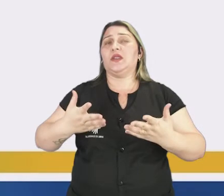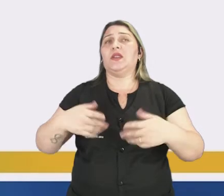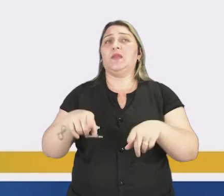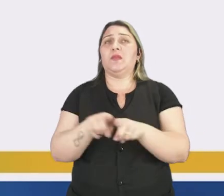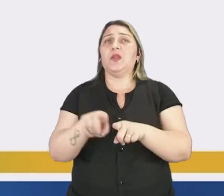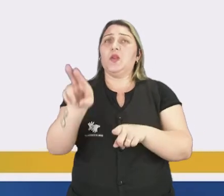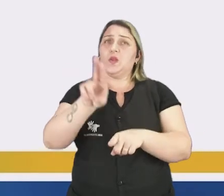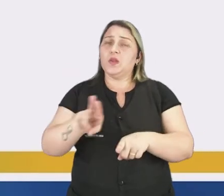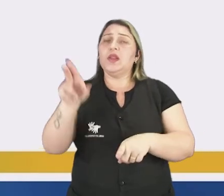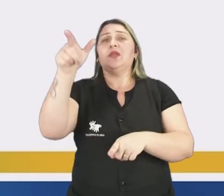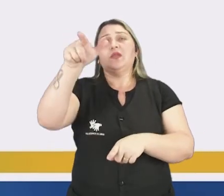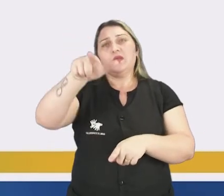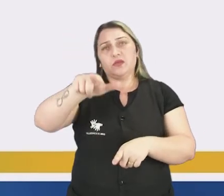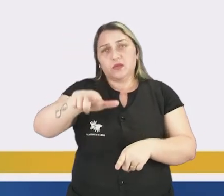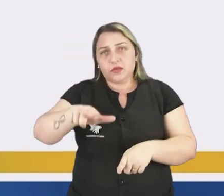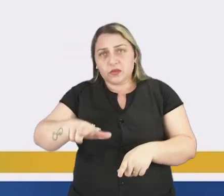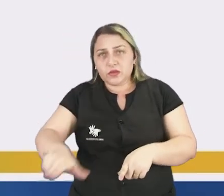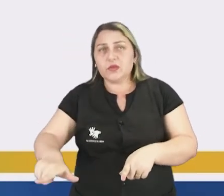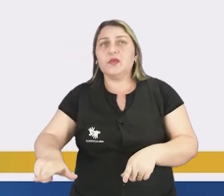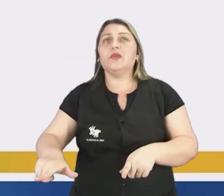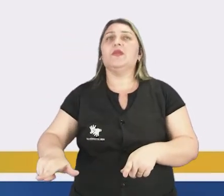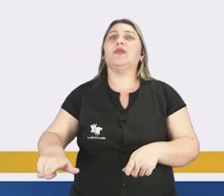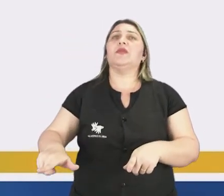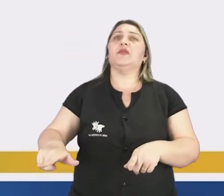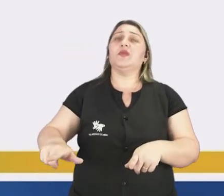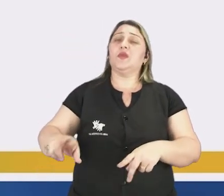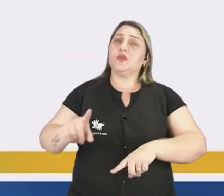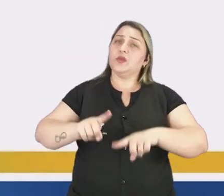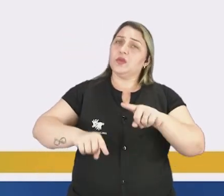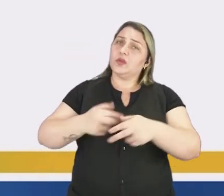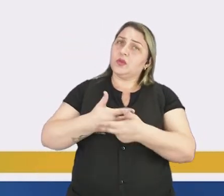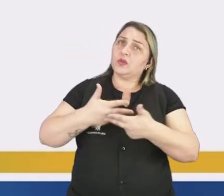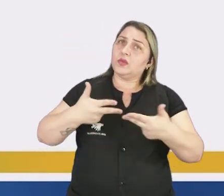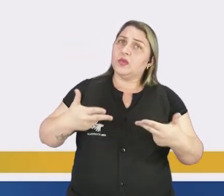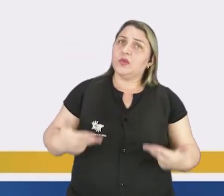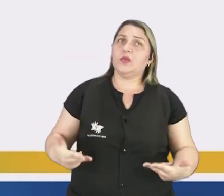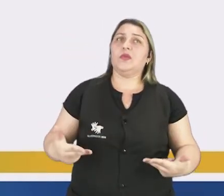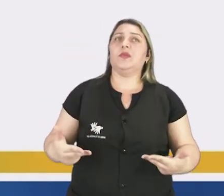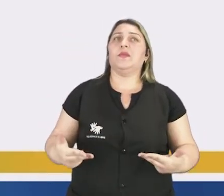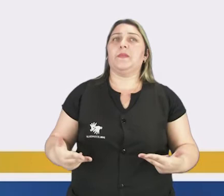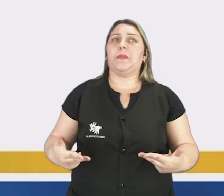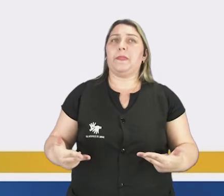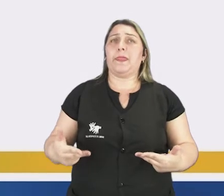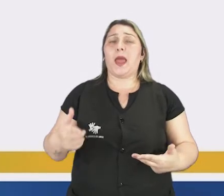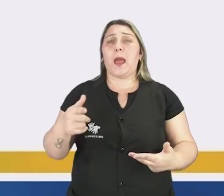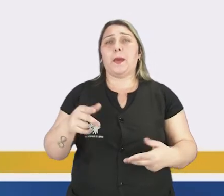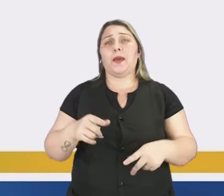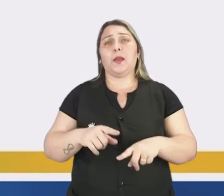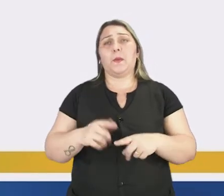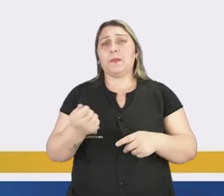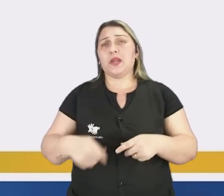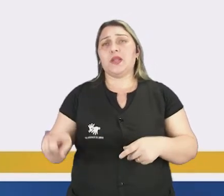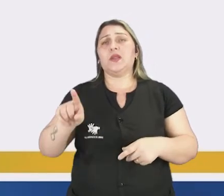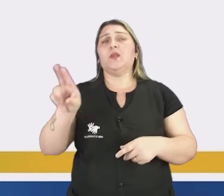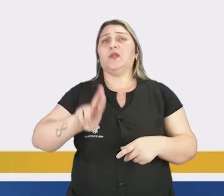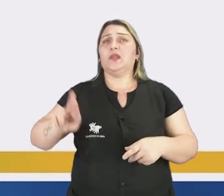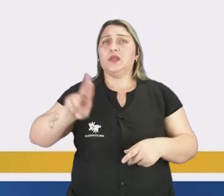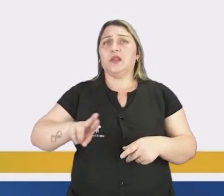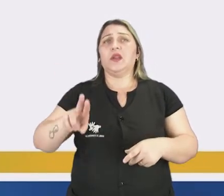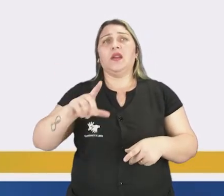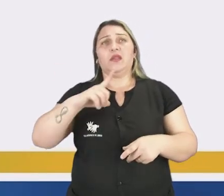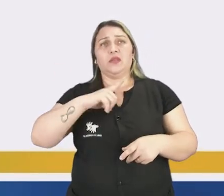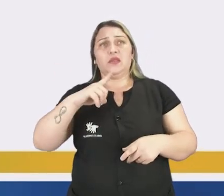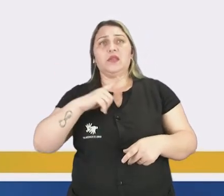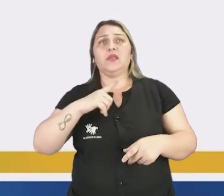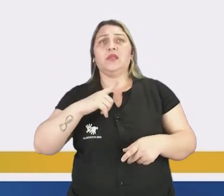de reutilização ou reaproveitamento dos produtos não mais utilizados, contendo